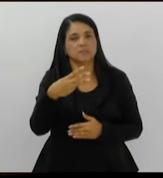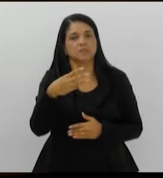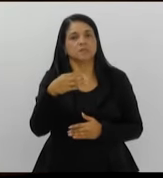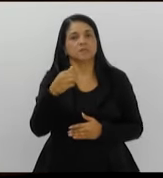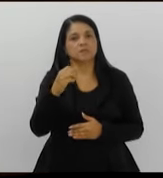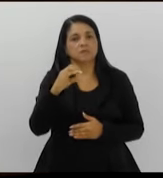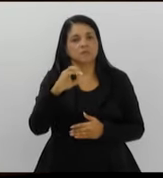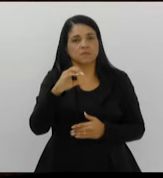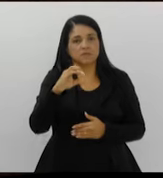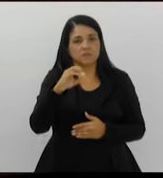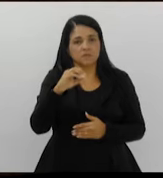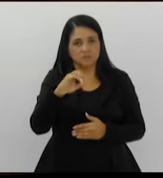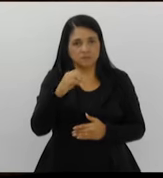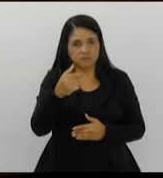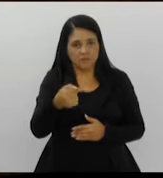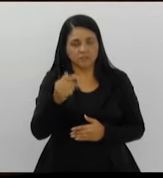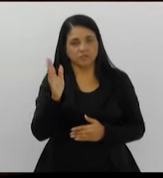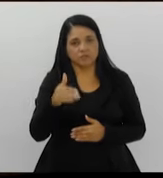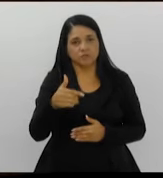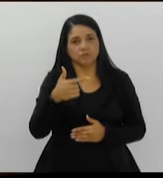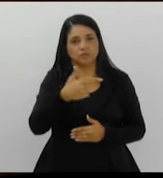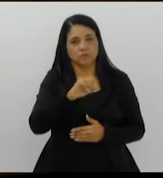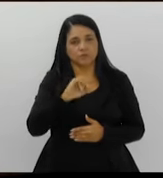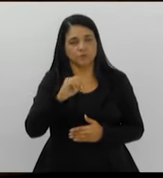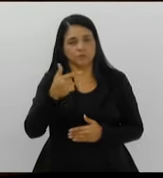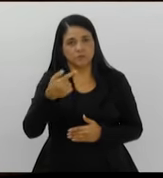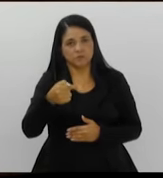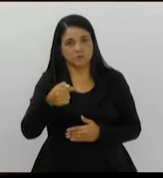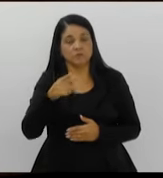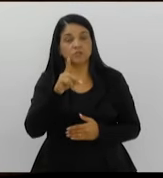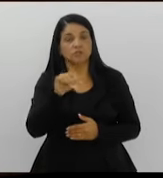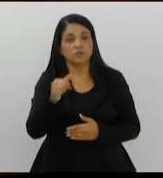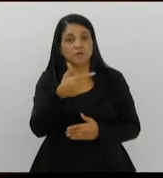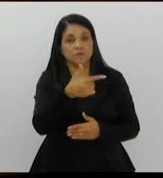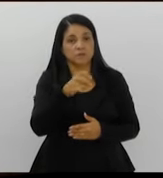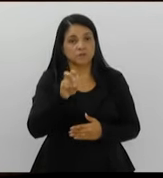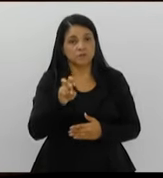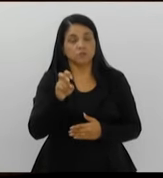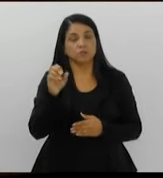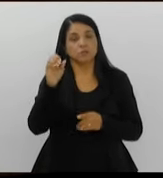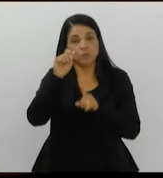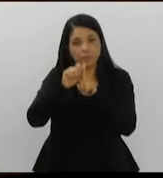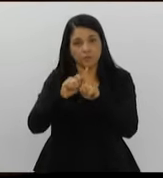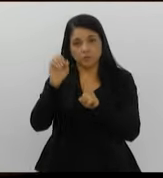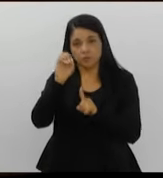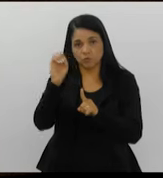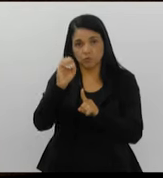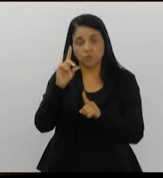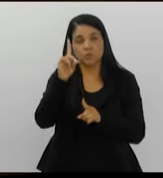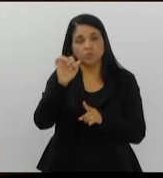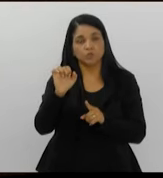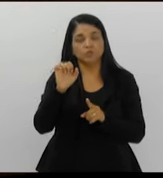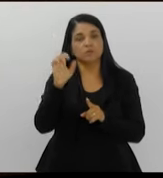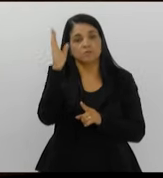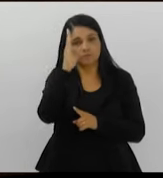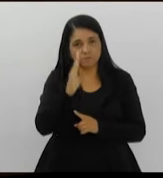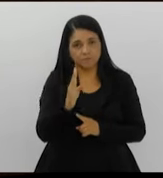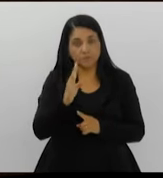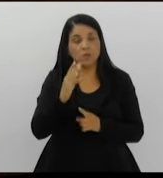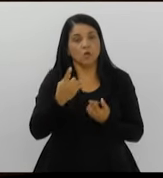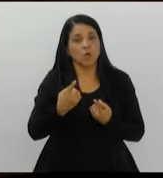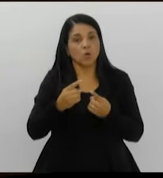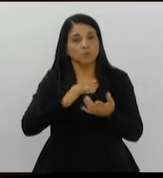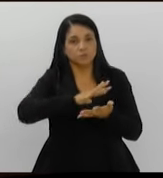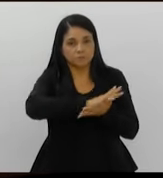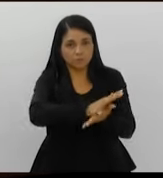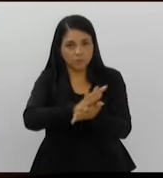13.742, de 2017, que institui o dia 25 de outubro como Dia Nacional de Combate ao Preconceito